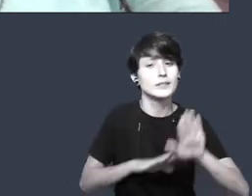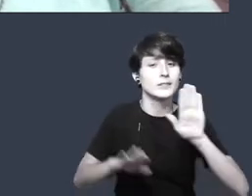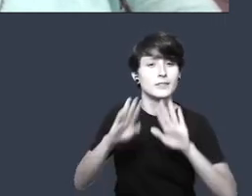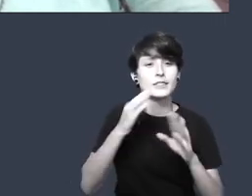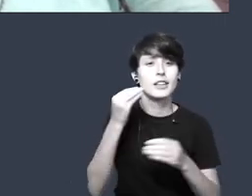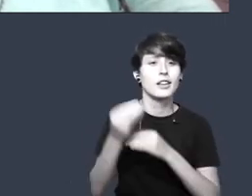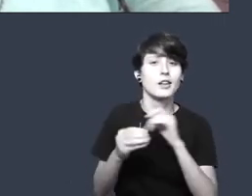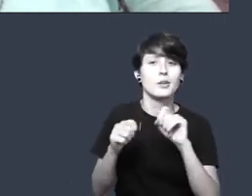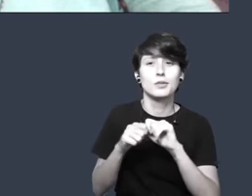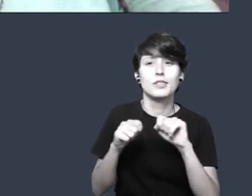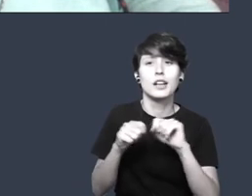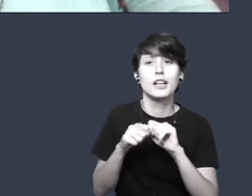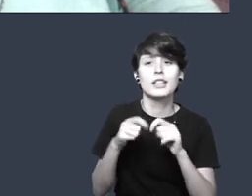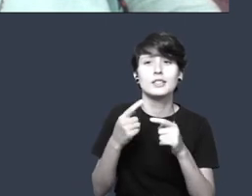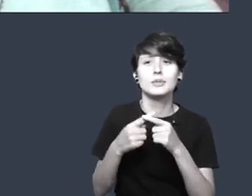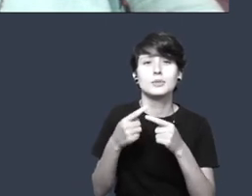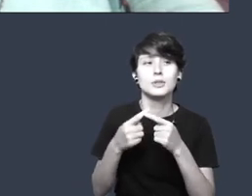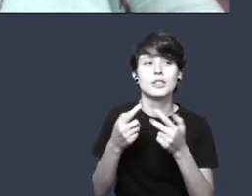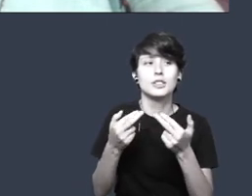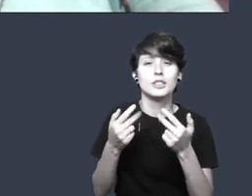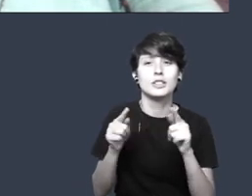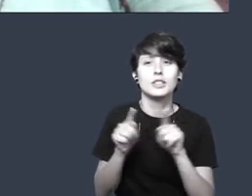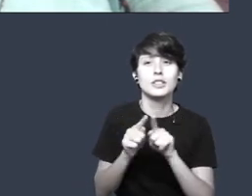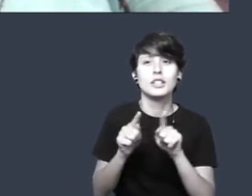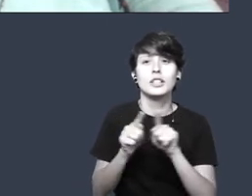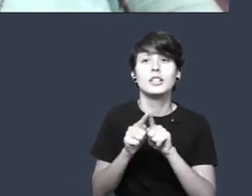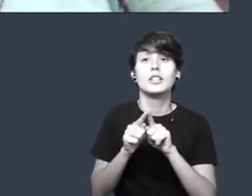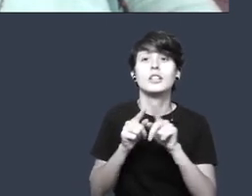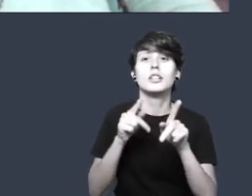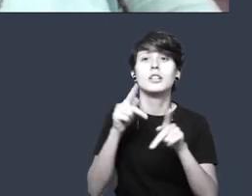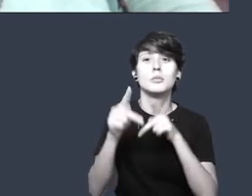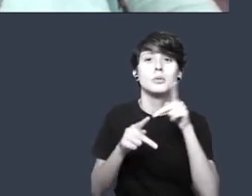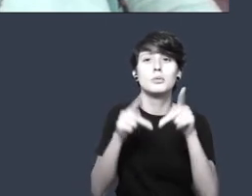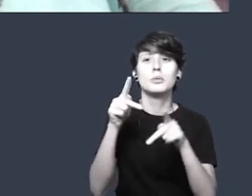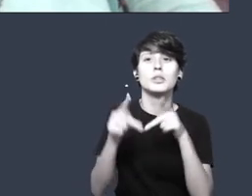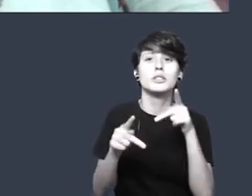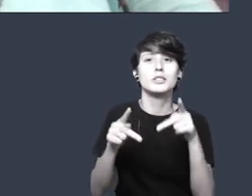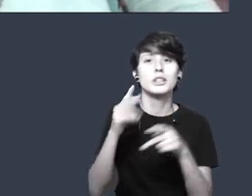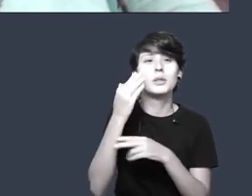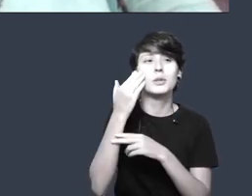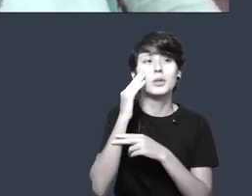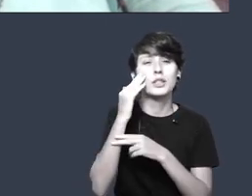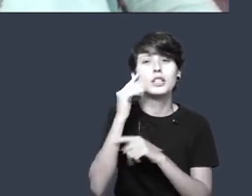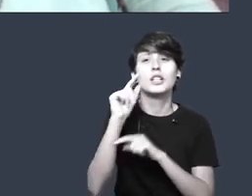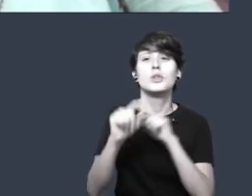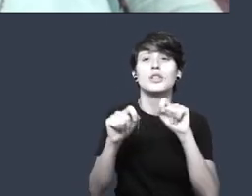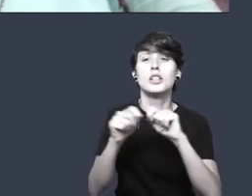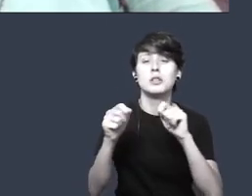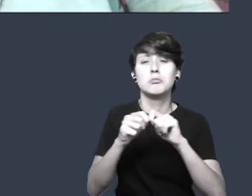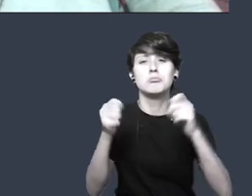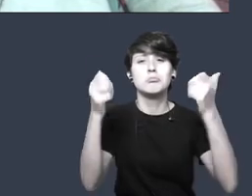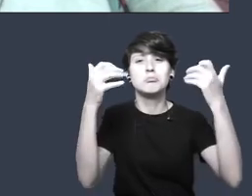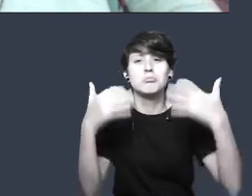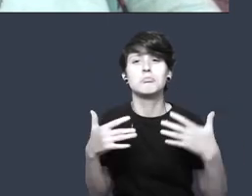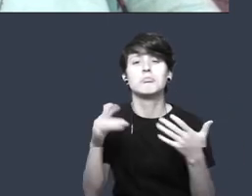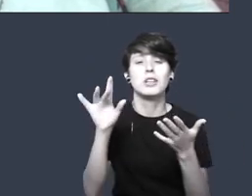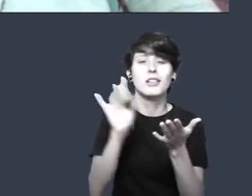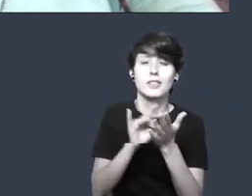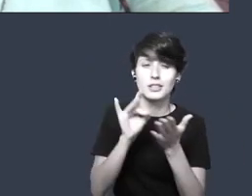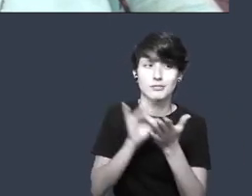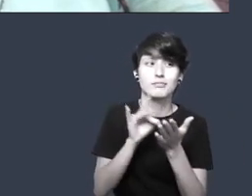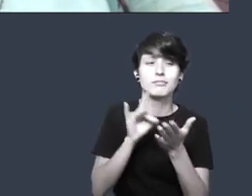comunicar, porque a população entende que o que você está falando é verdadeiro,